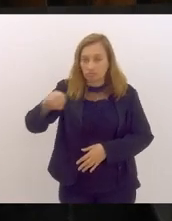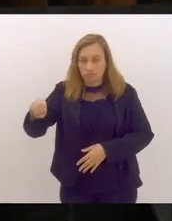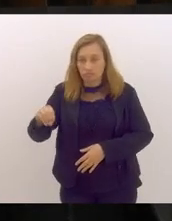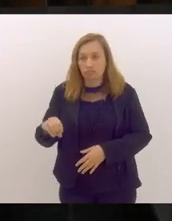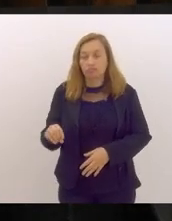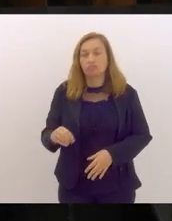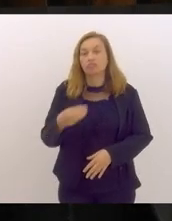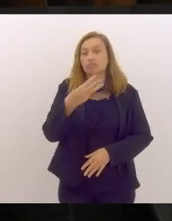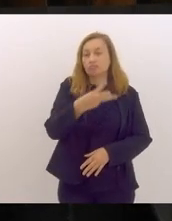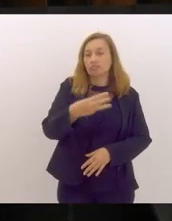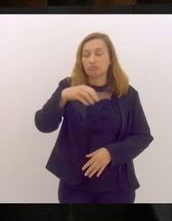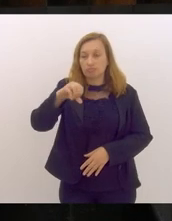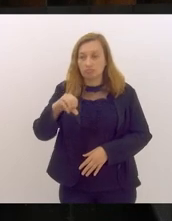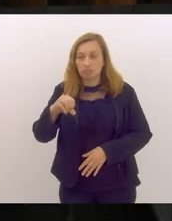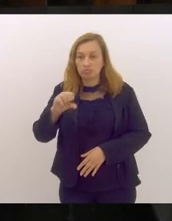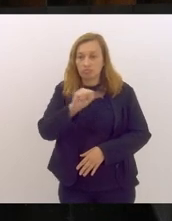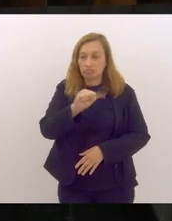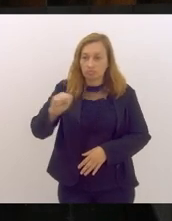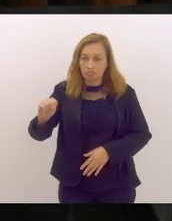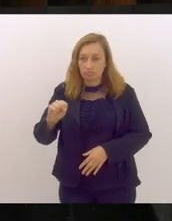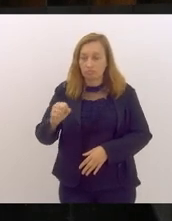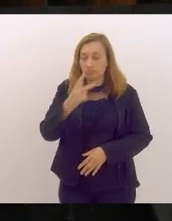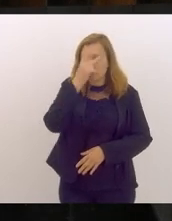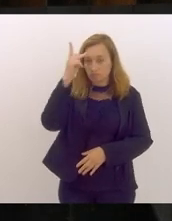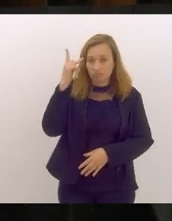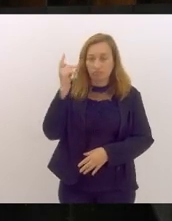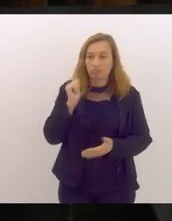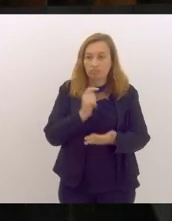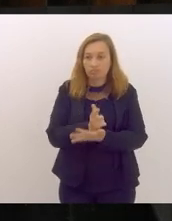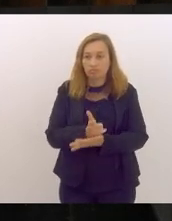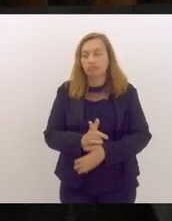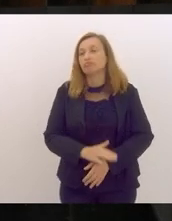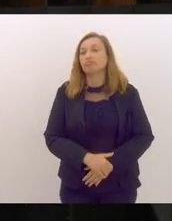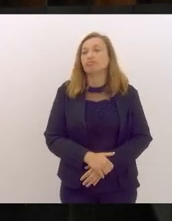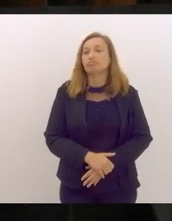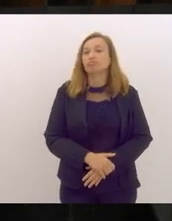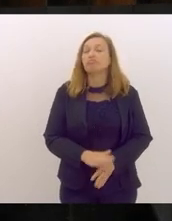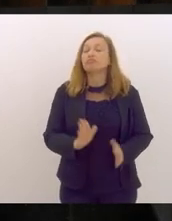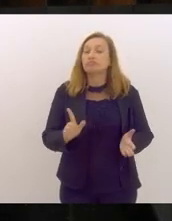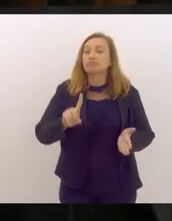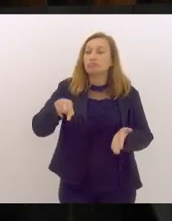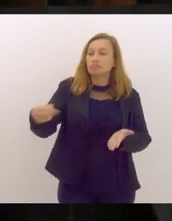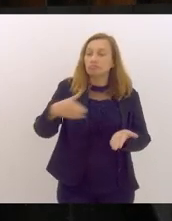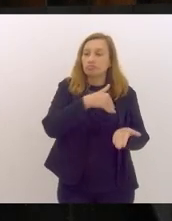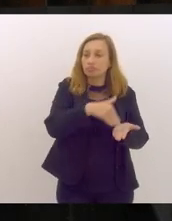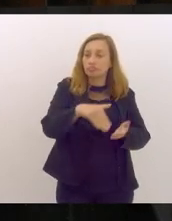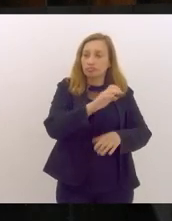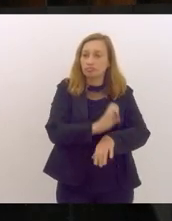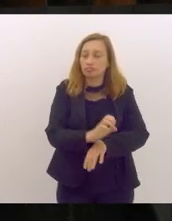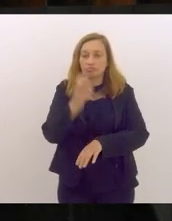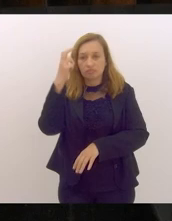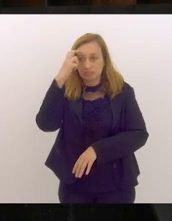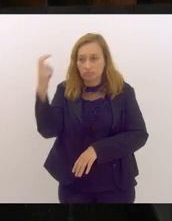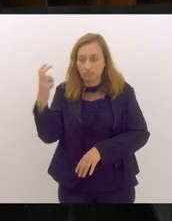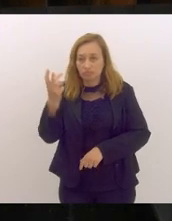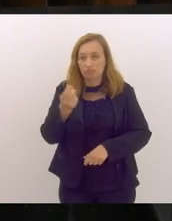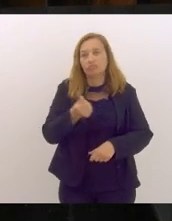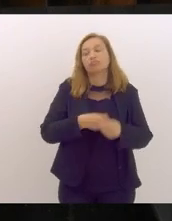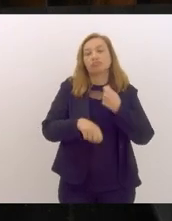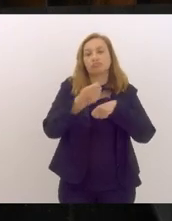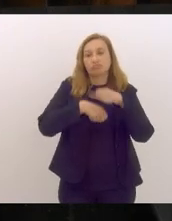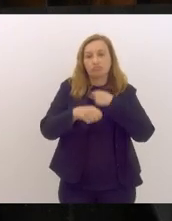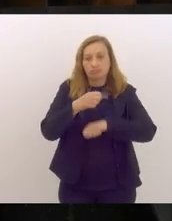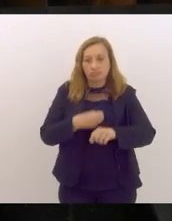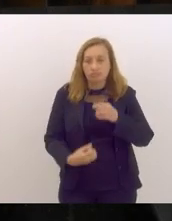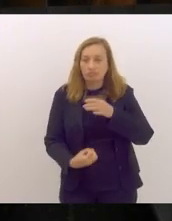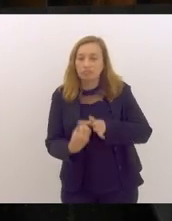R$ 39.900.000, com R$ 39.800.000 de pessoal. Aí vem a Secretaria de Estado de Cultura e Economia